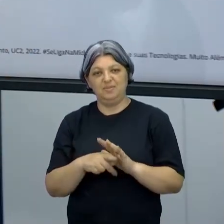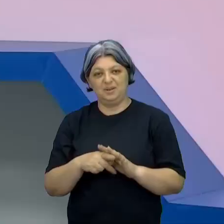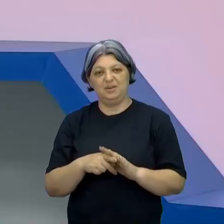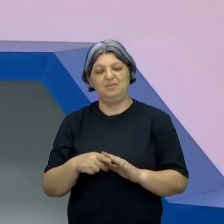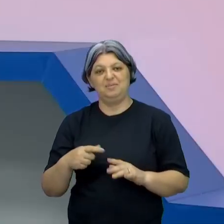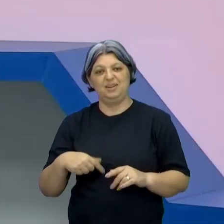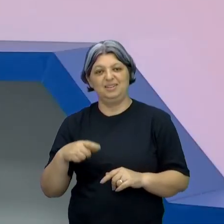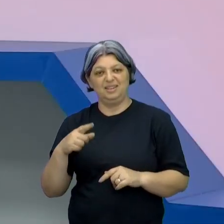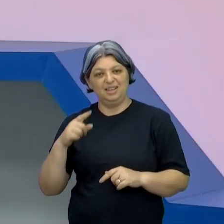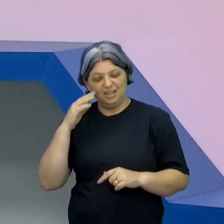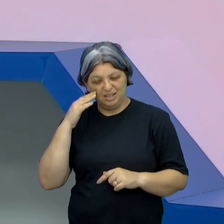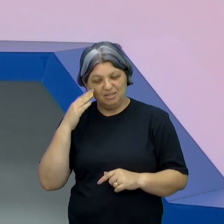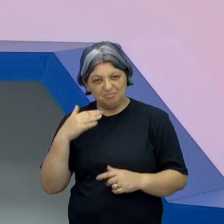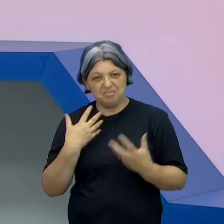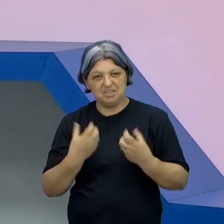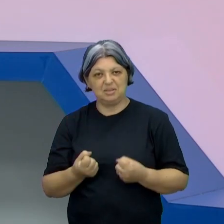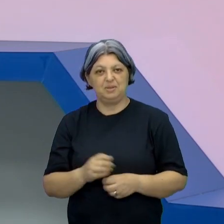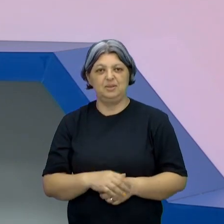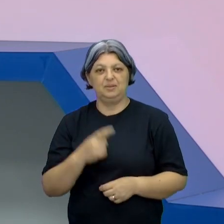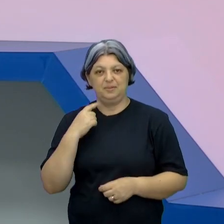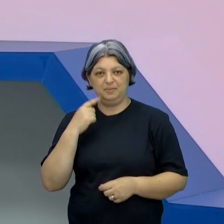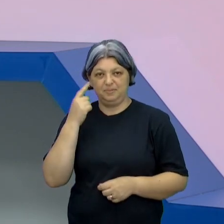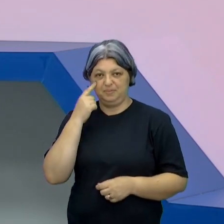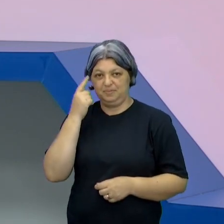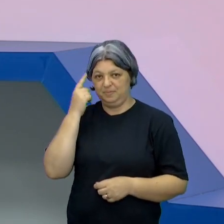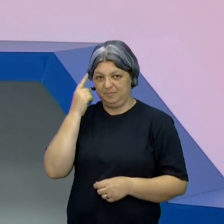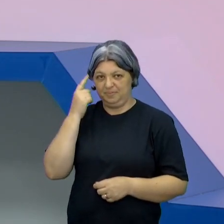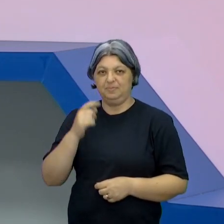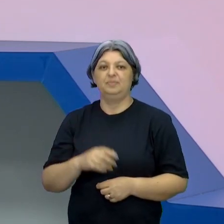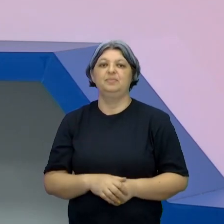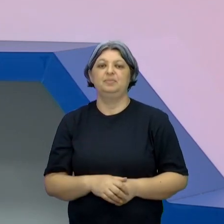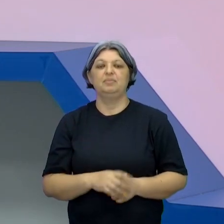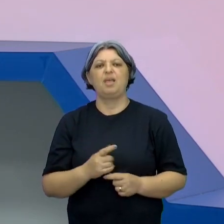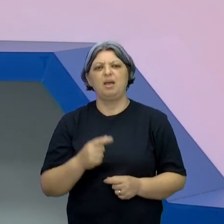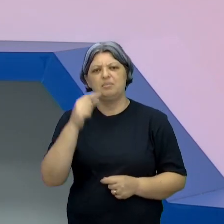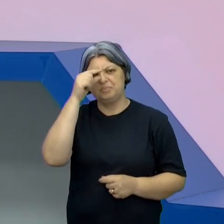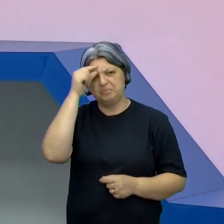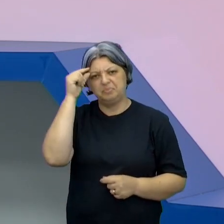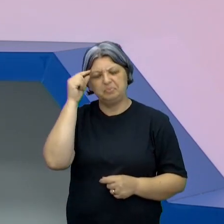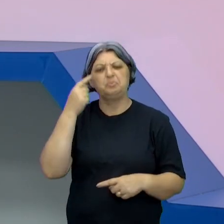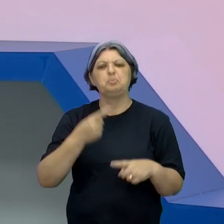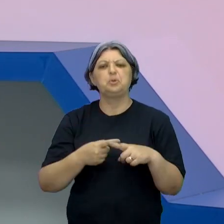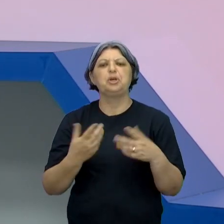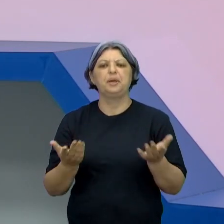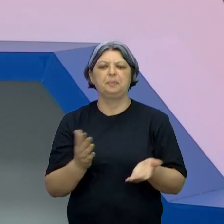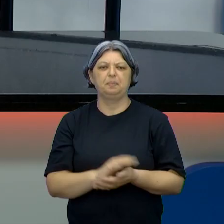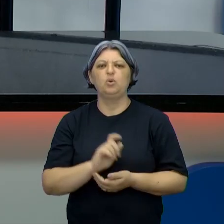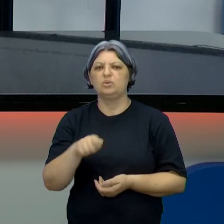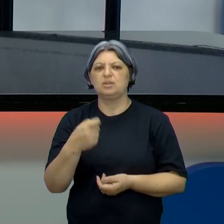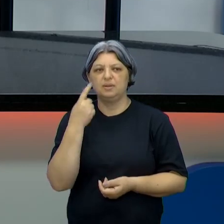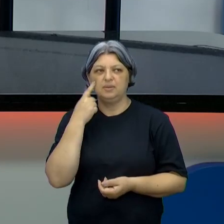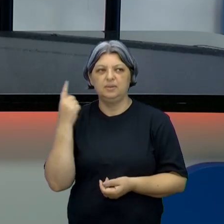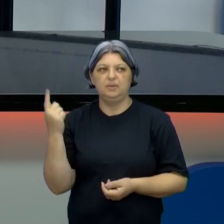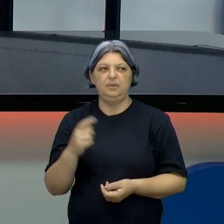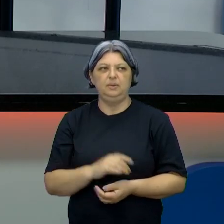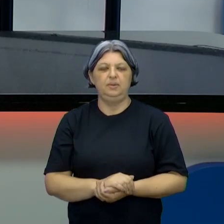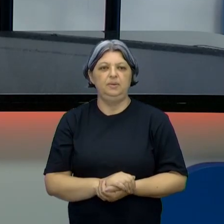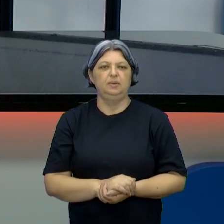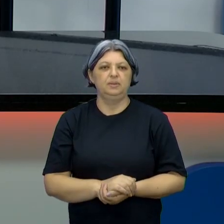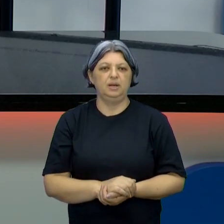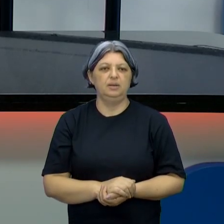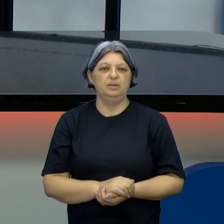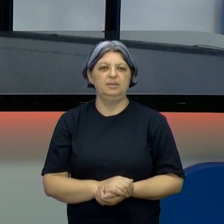E honrar. o meu é assim, olha, professor Jocélio. Por que será? Por que será, né? Será que é essa sobrancelha eu pinço